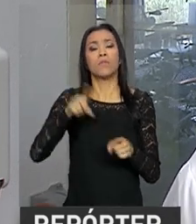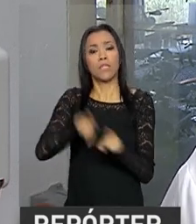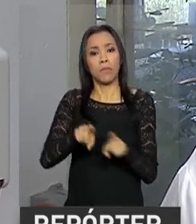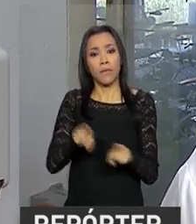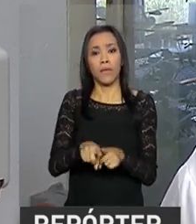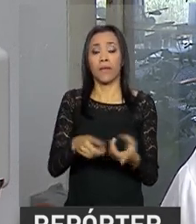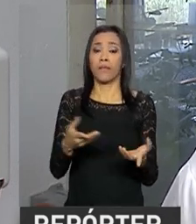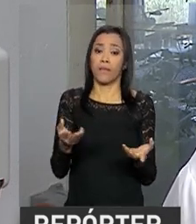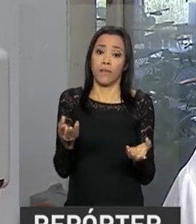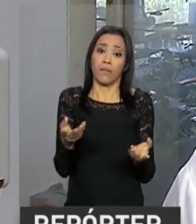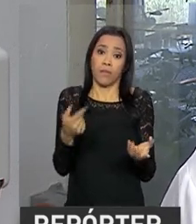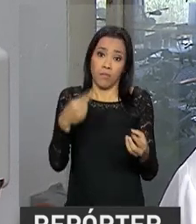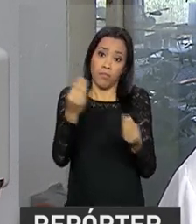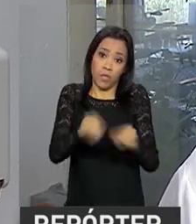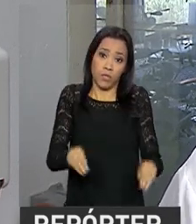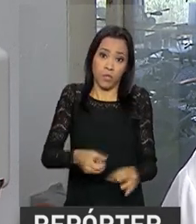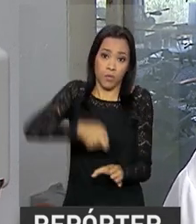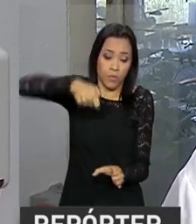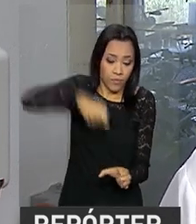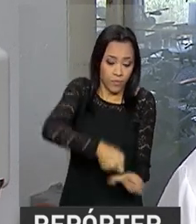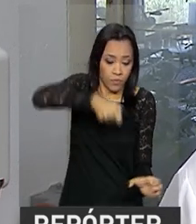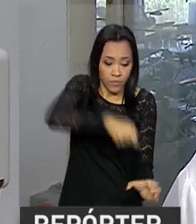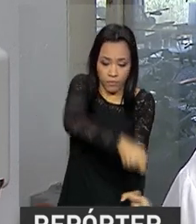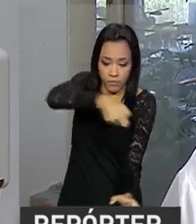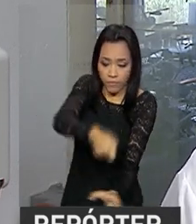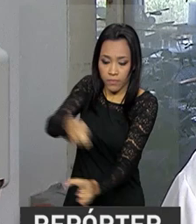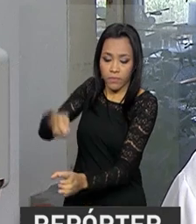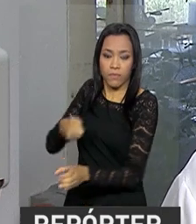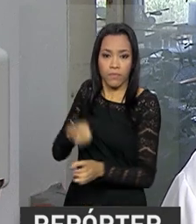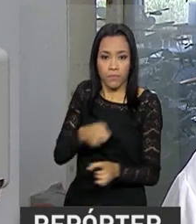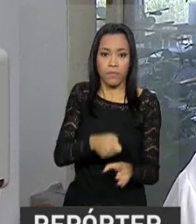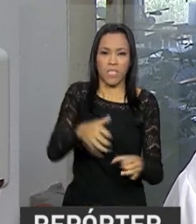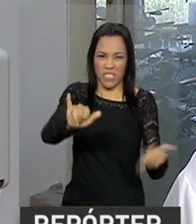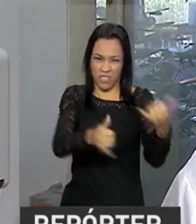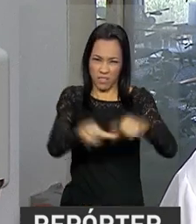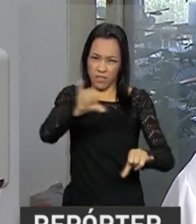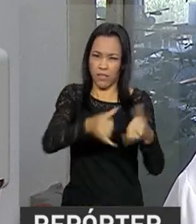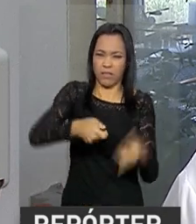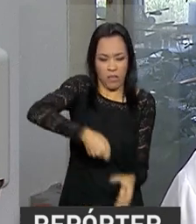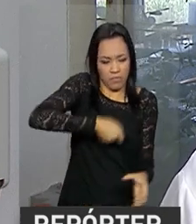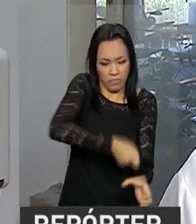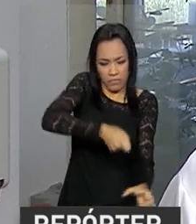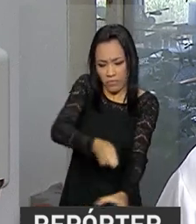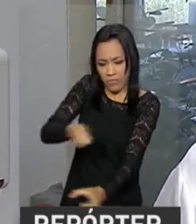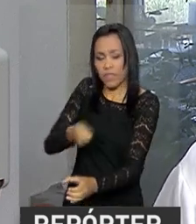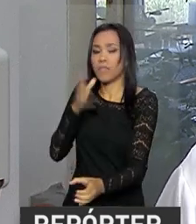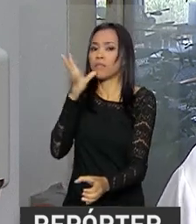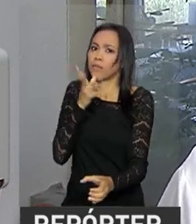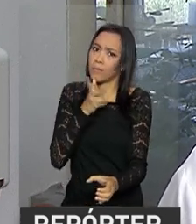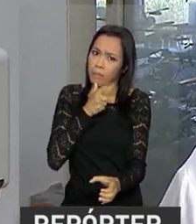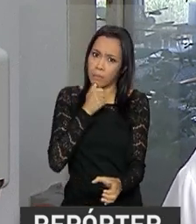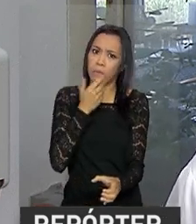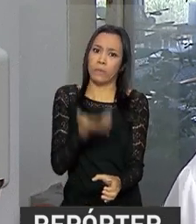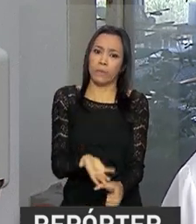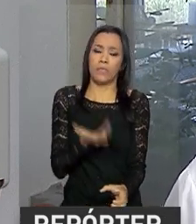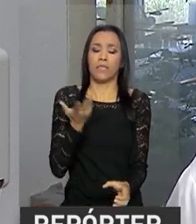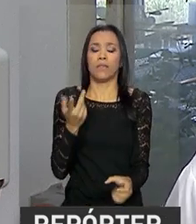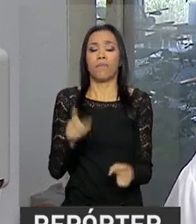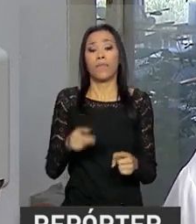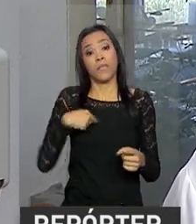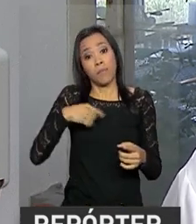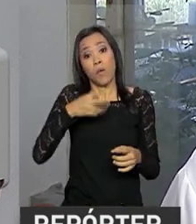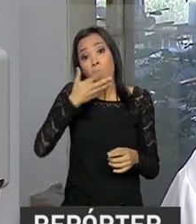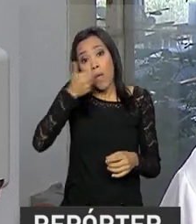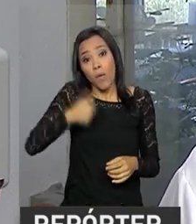agrotóxicos e todo o processo de regulamentação, que é bastante complexo e leva muito tempo. Então, a prevenção